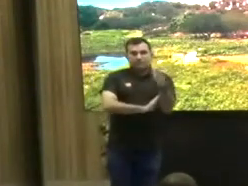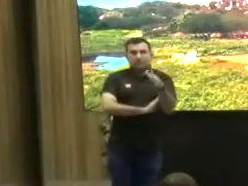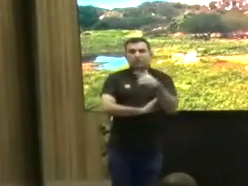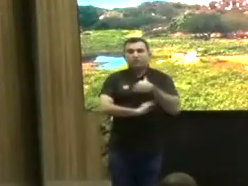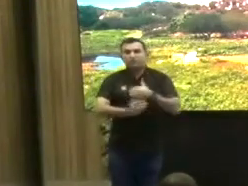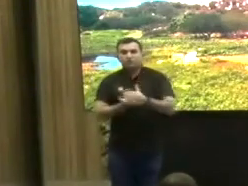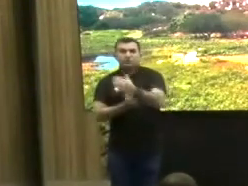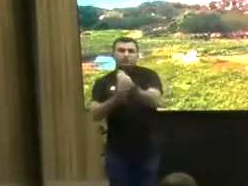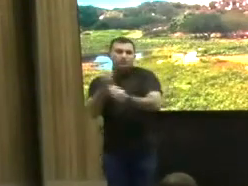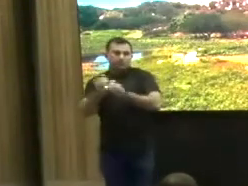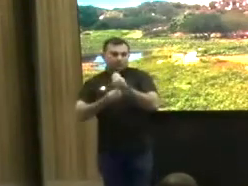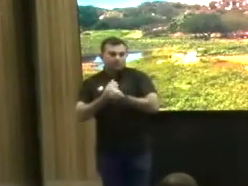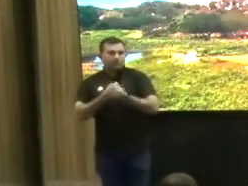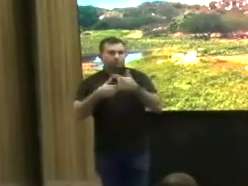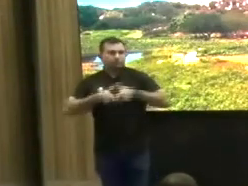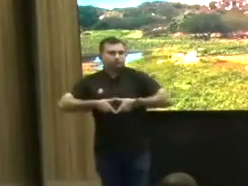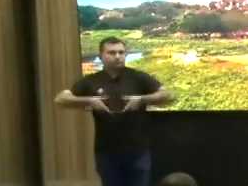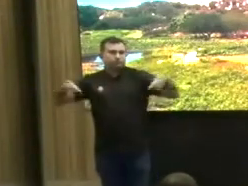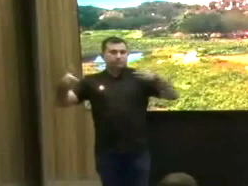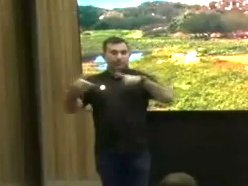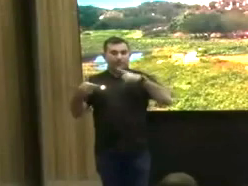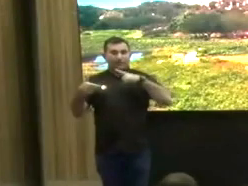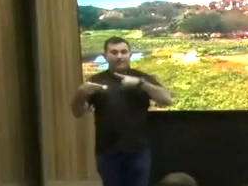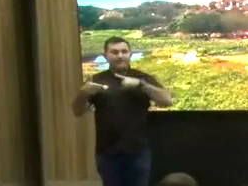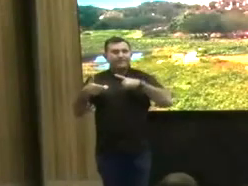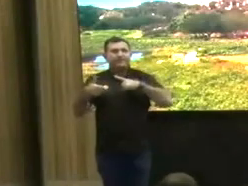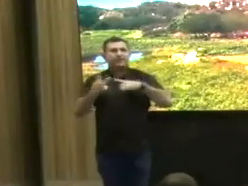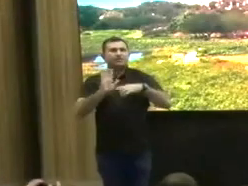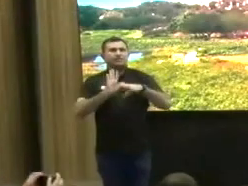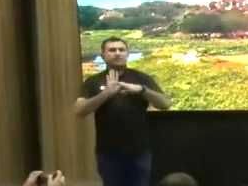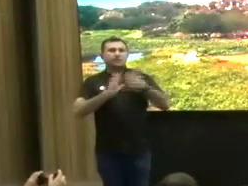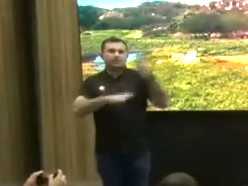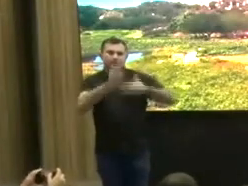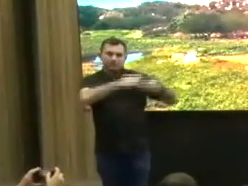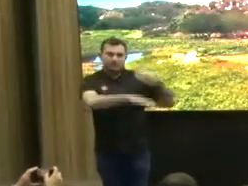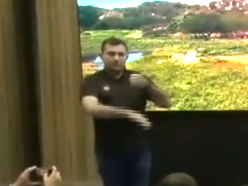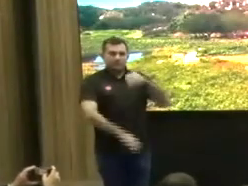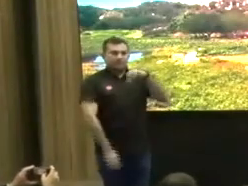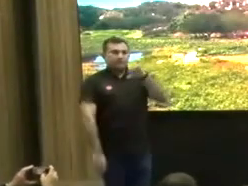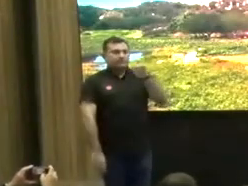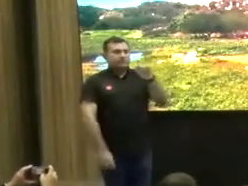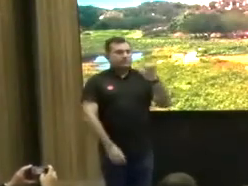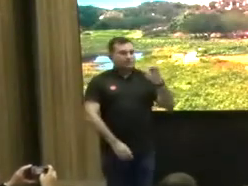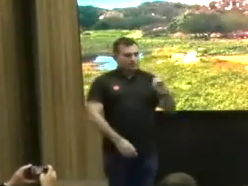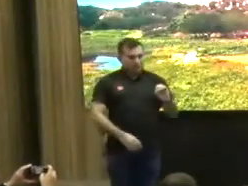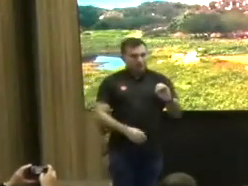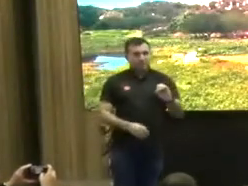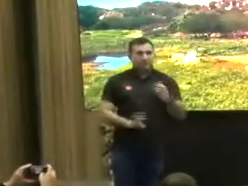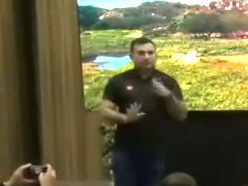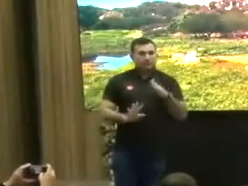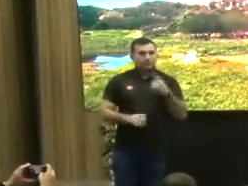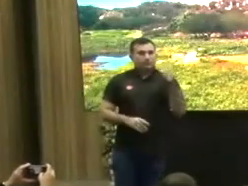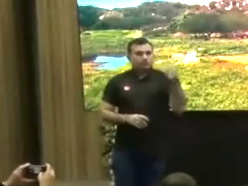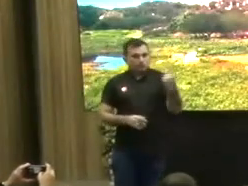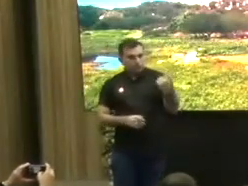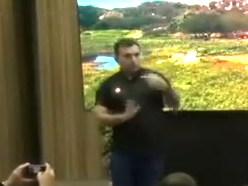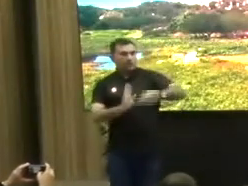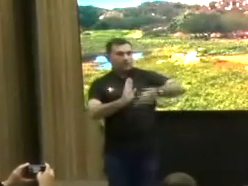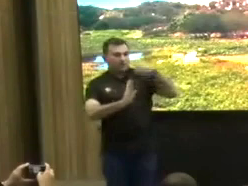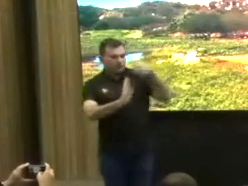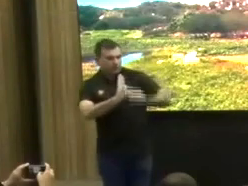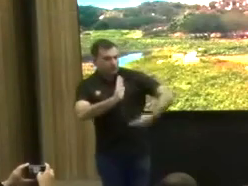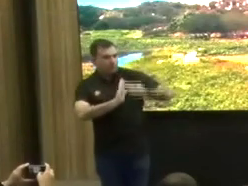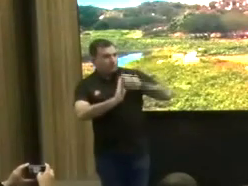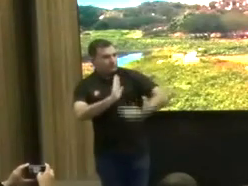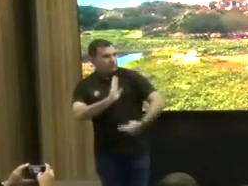torna bastante difundido na década de 1970, quando, num desses relatórios